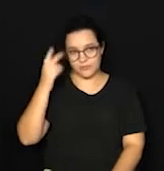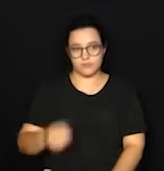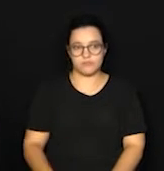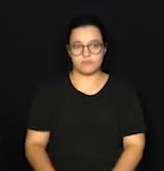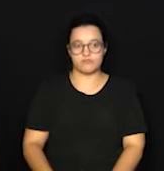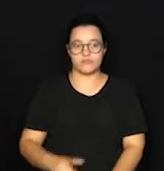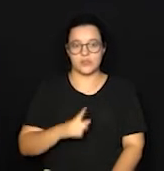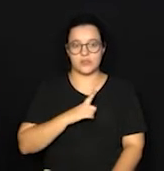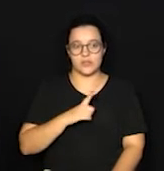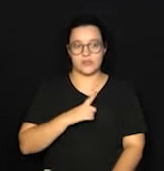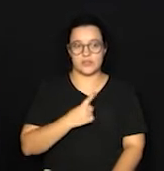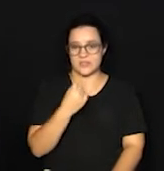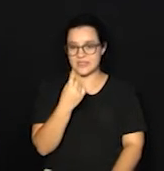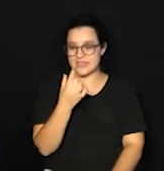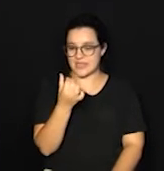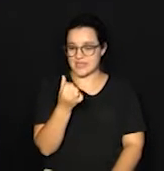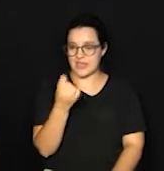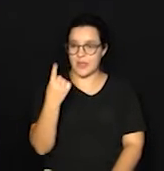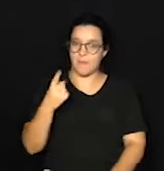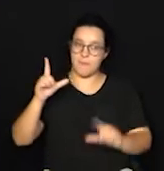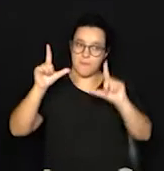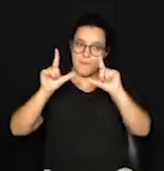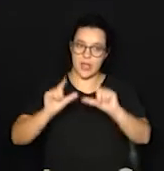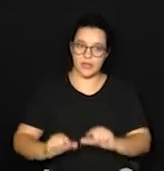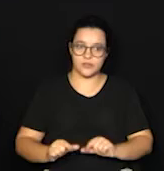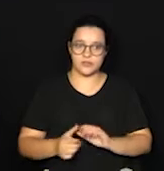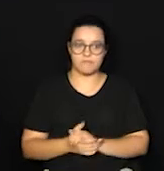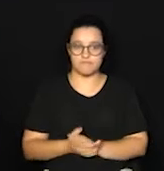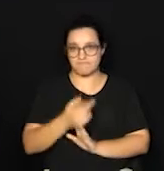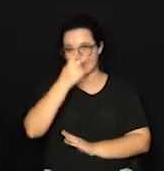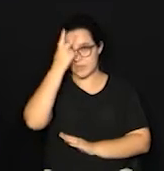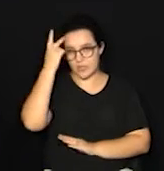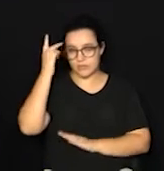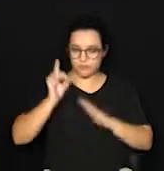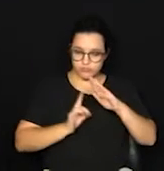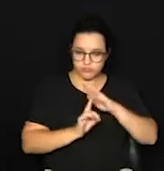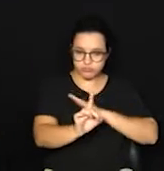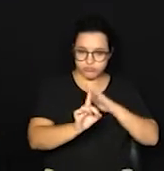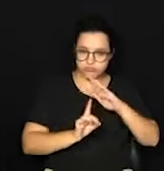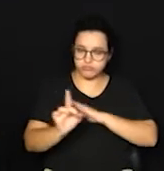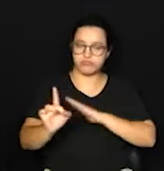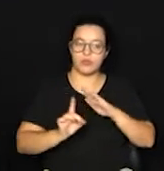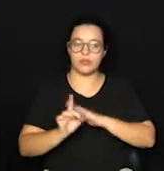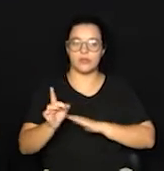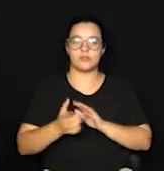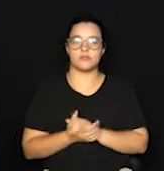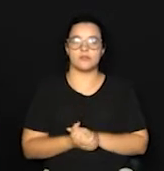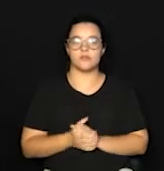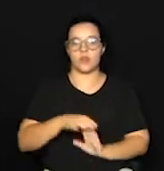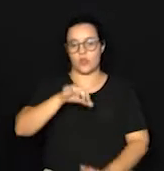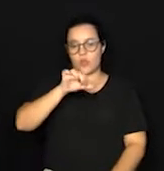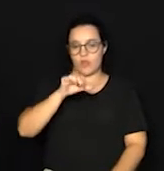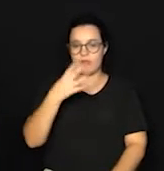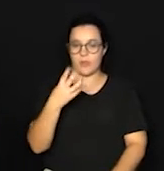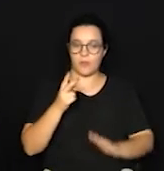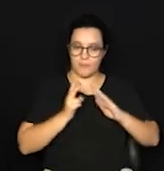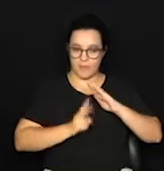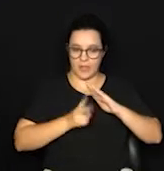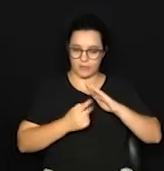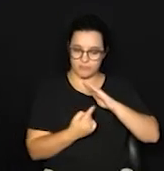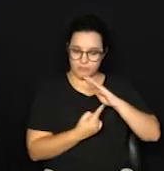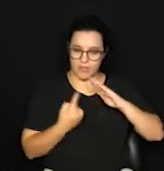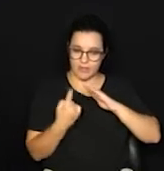são 161 a menos. Então, as pessoas que estão recuperadas, apenas 94 recebendo